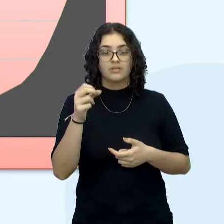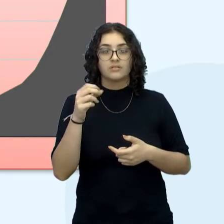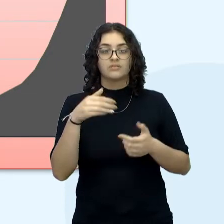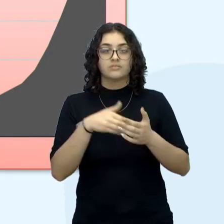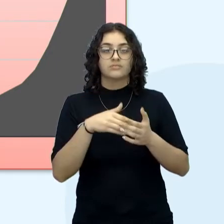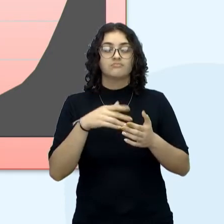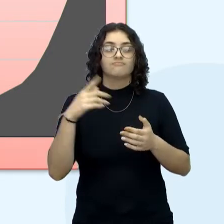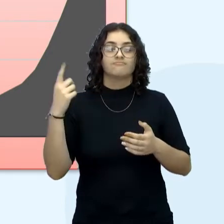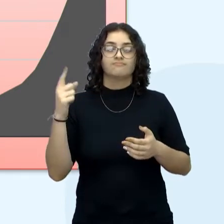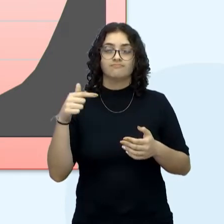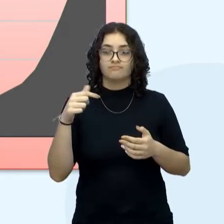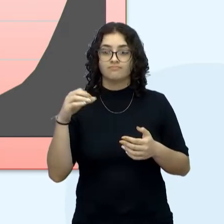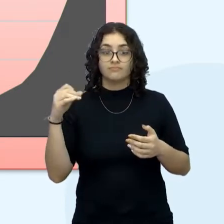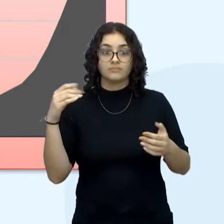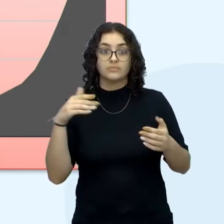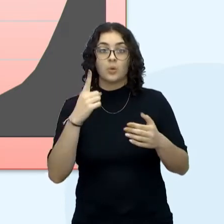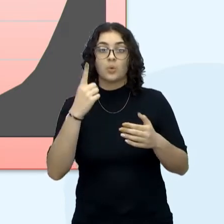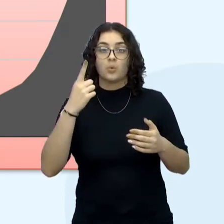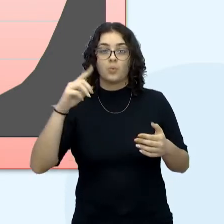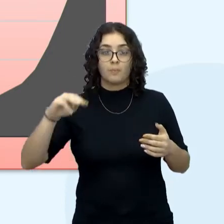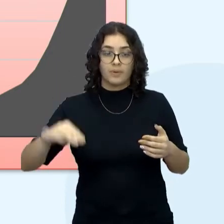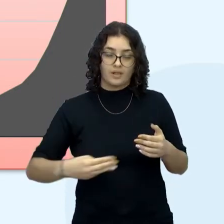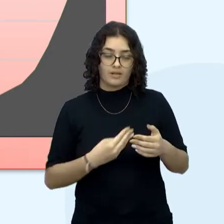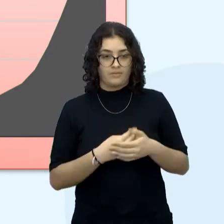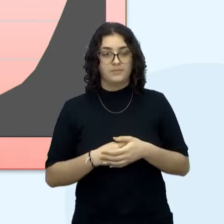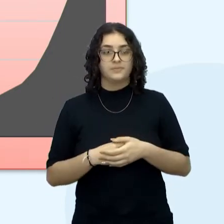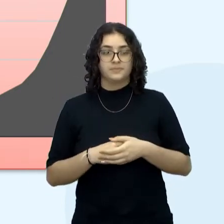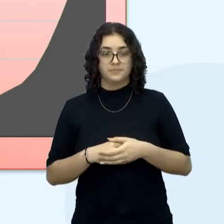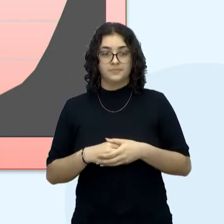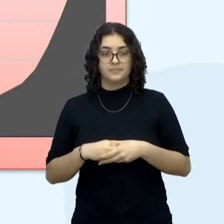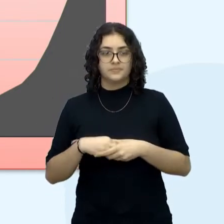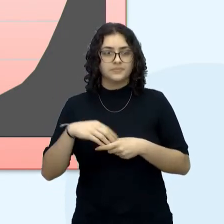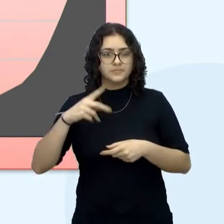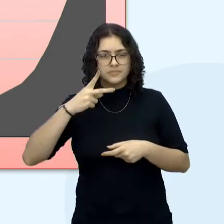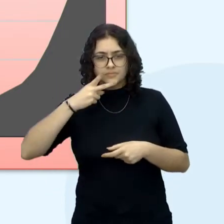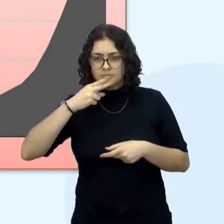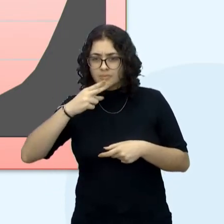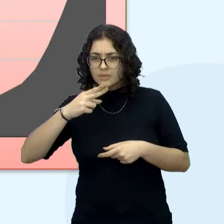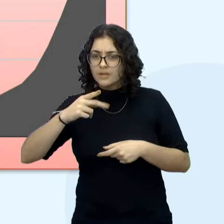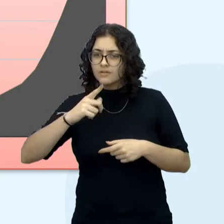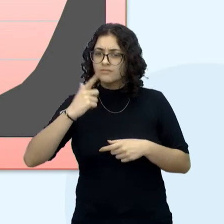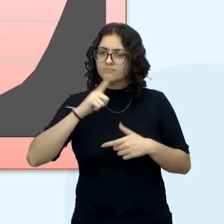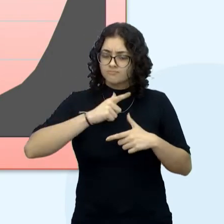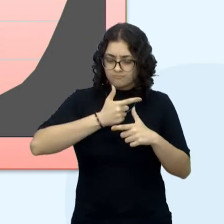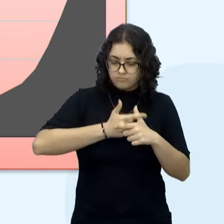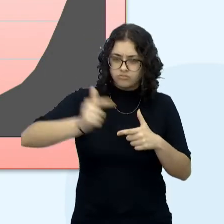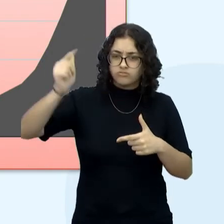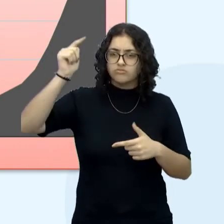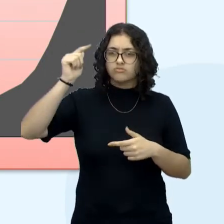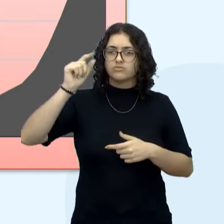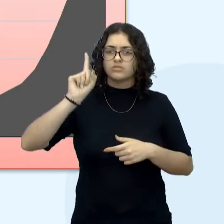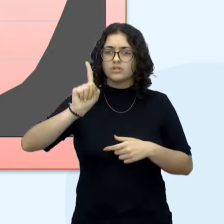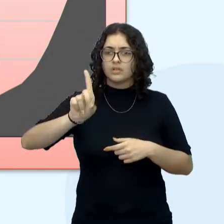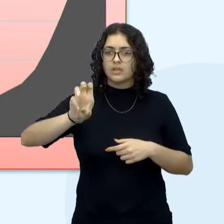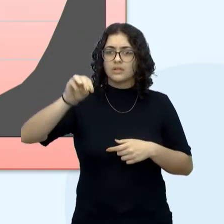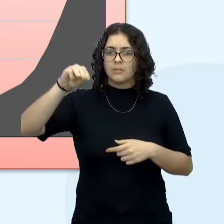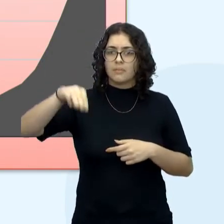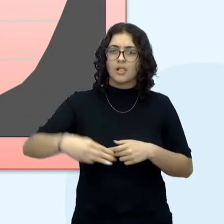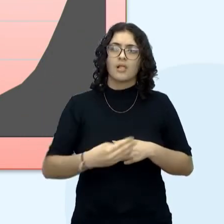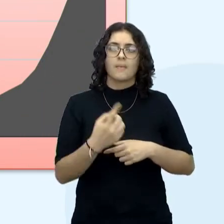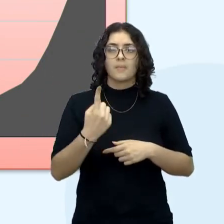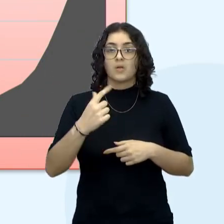né? E depois, num salto enorme, aí, atingiu por volta de 15 milhões já